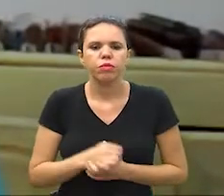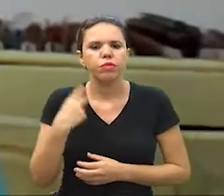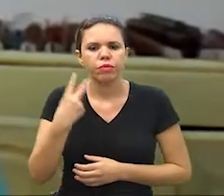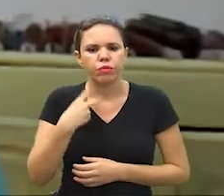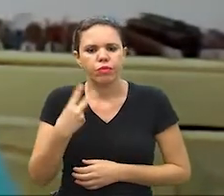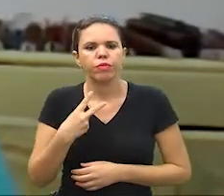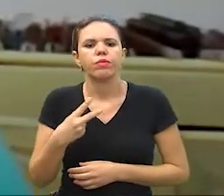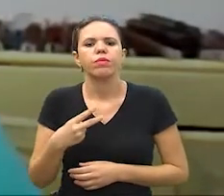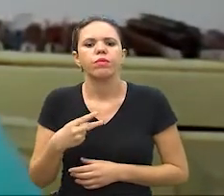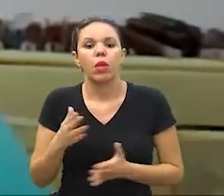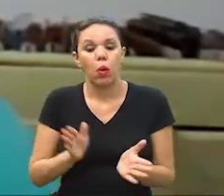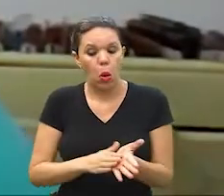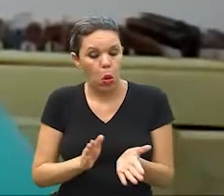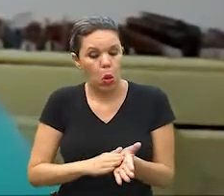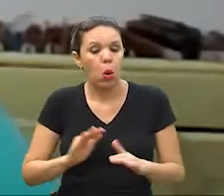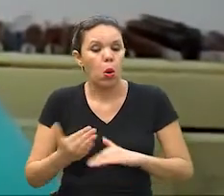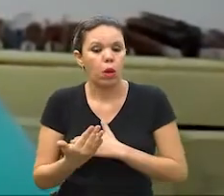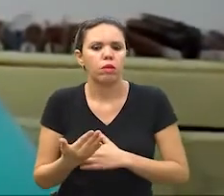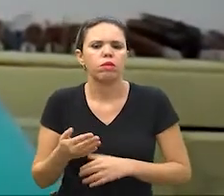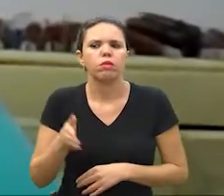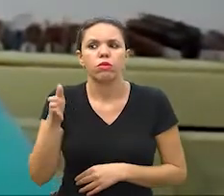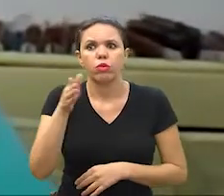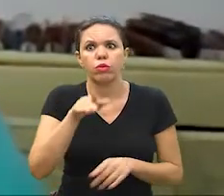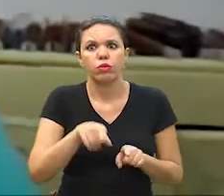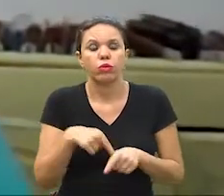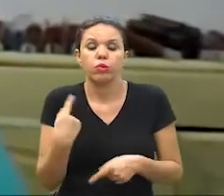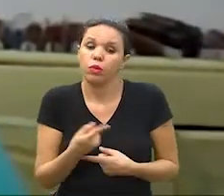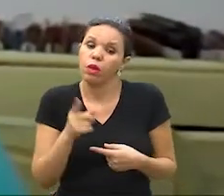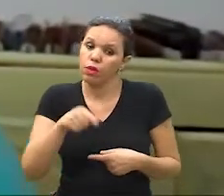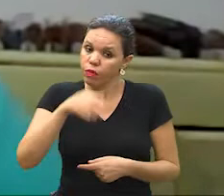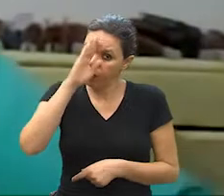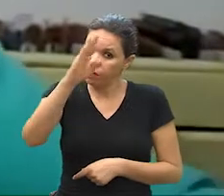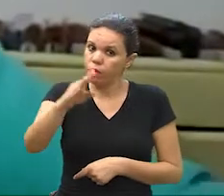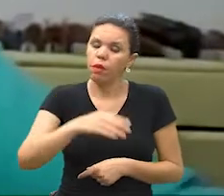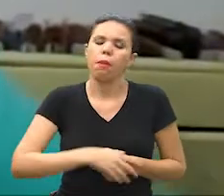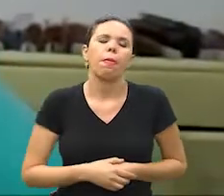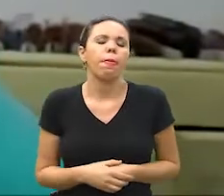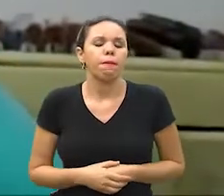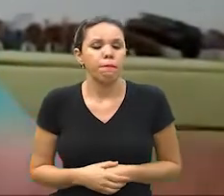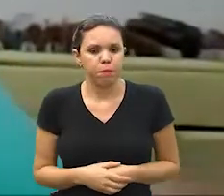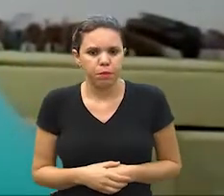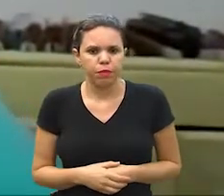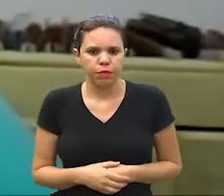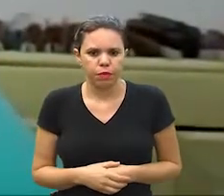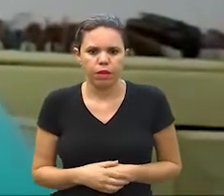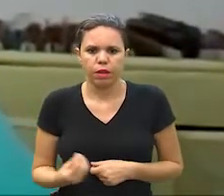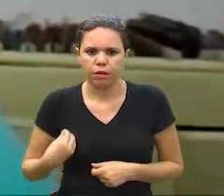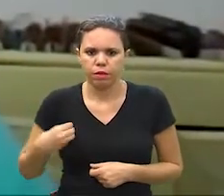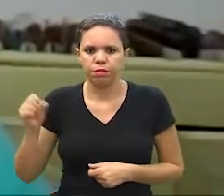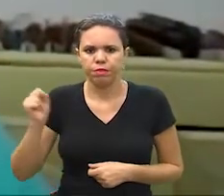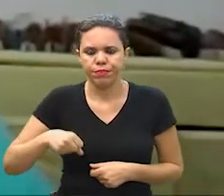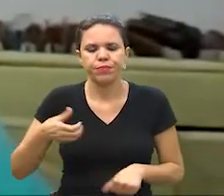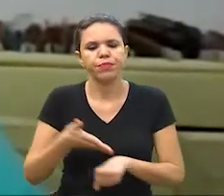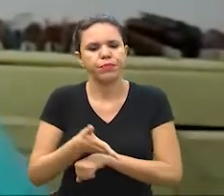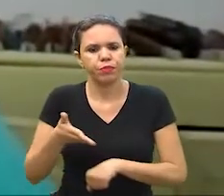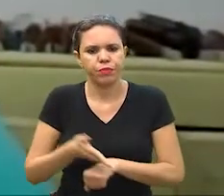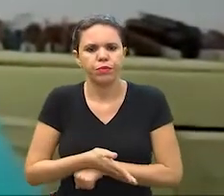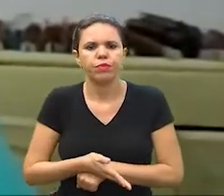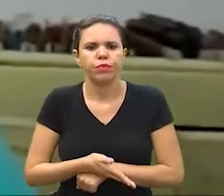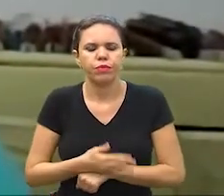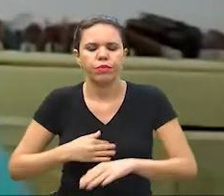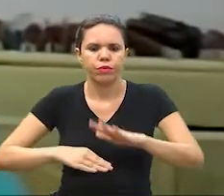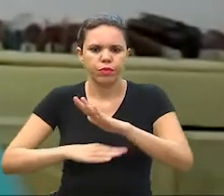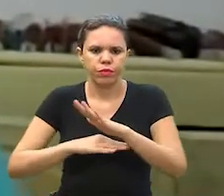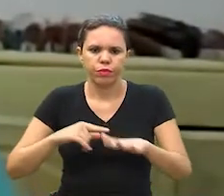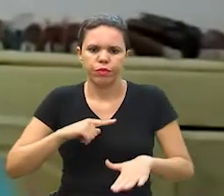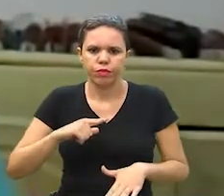vereador que é mais cobrado no bairro. Portanto, é fundamental que esteja, sim, participando, que a